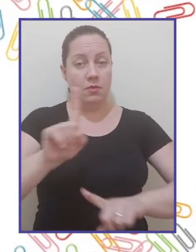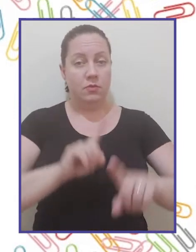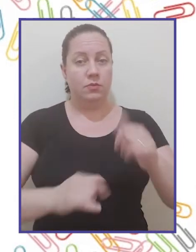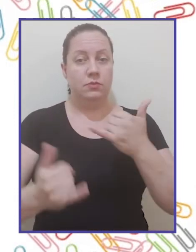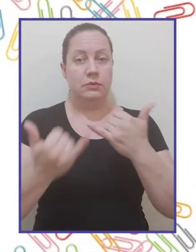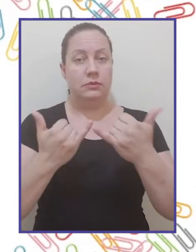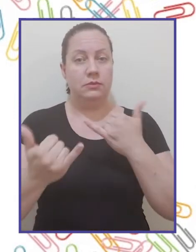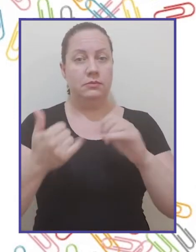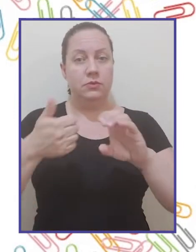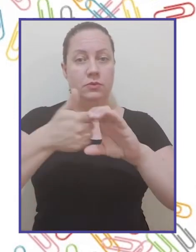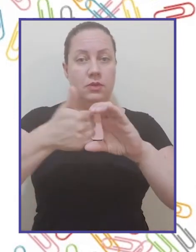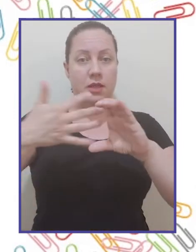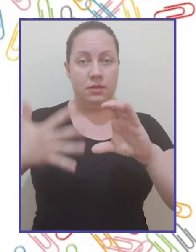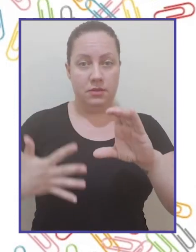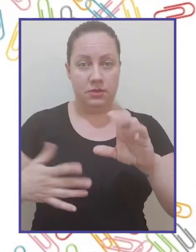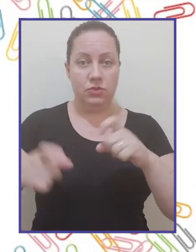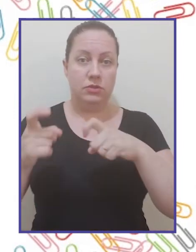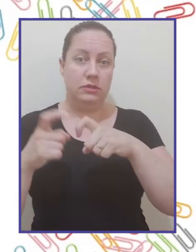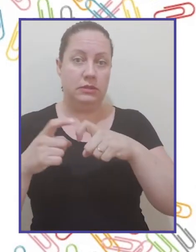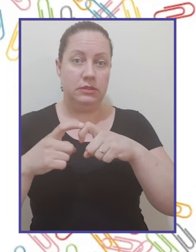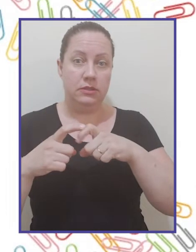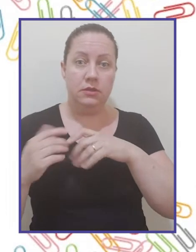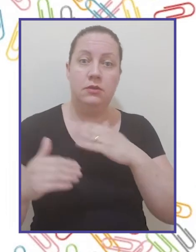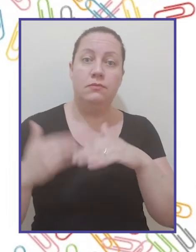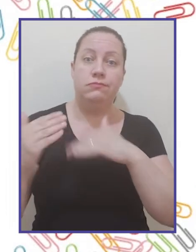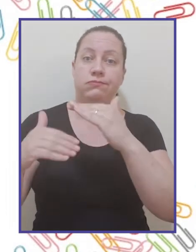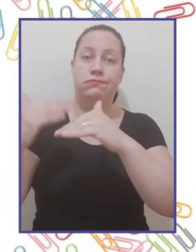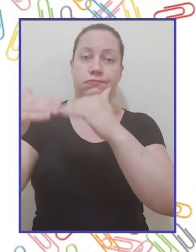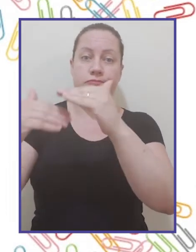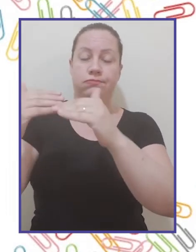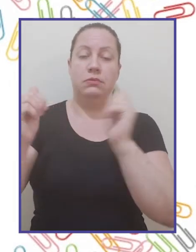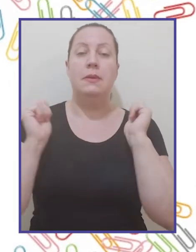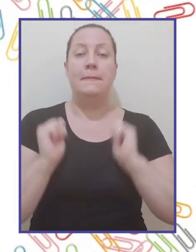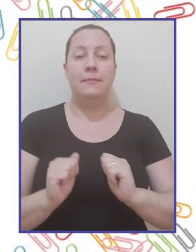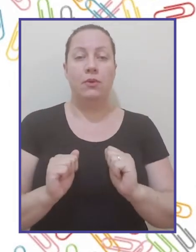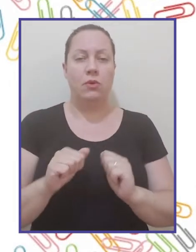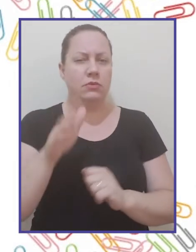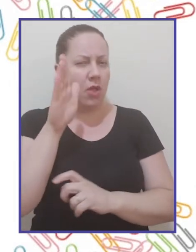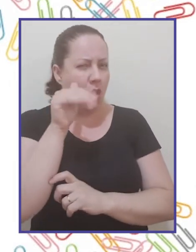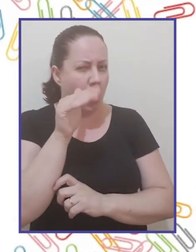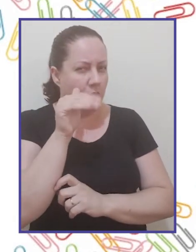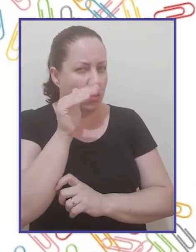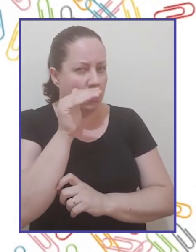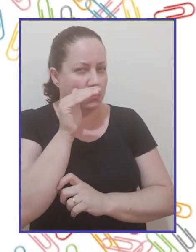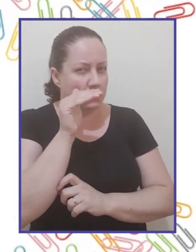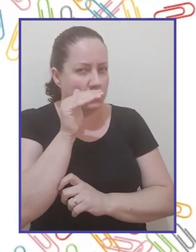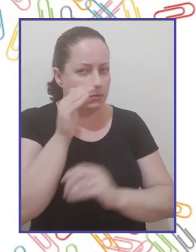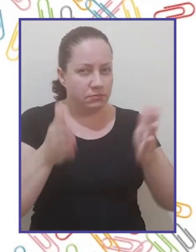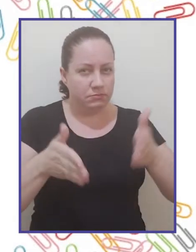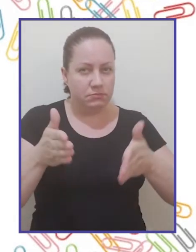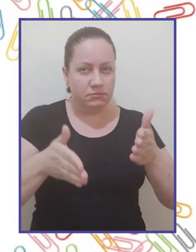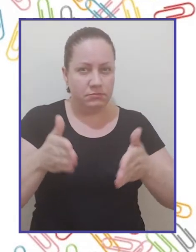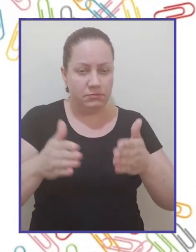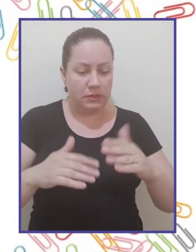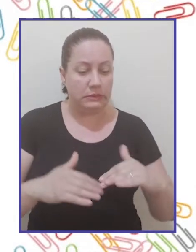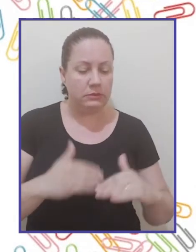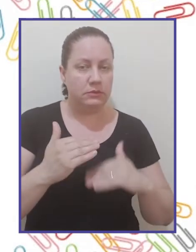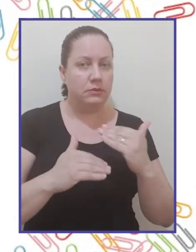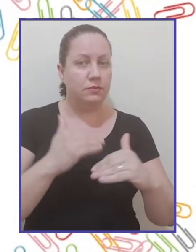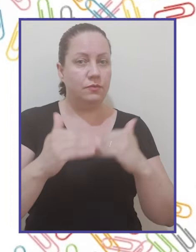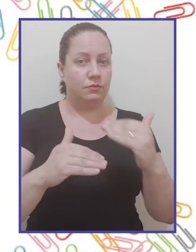Alguns exemplos de características clínicas e evolutivas que podem ser observadas no período